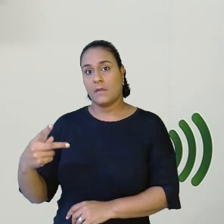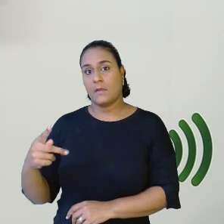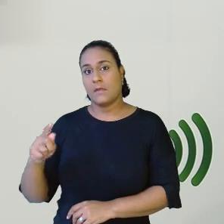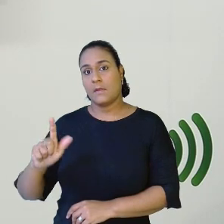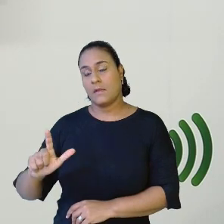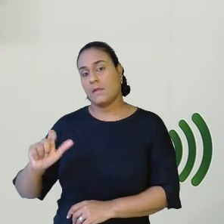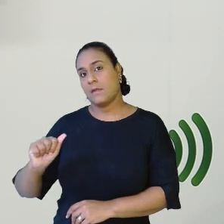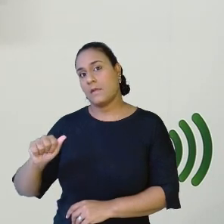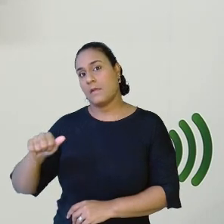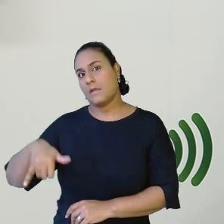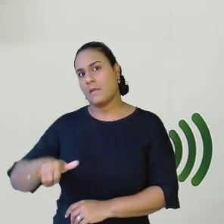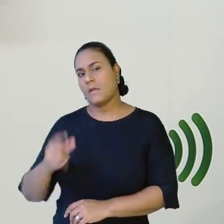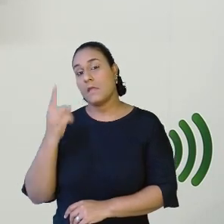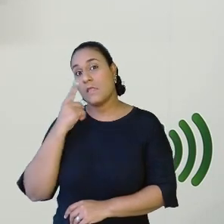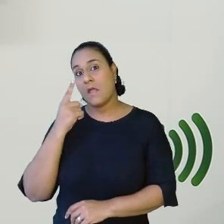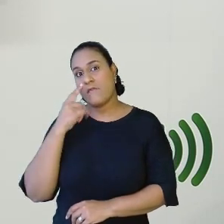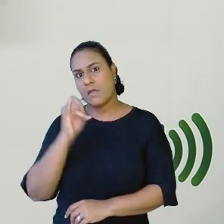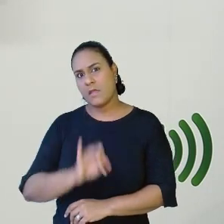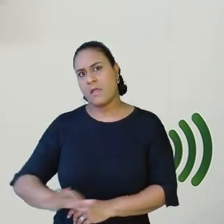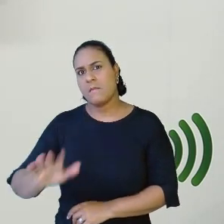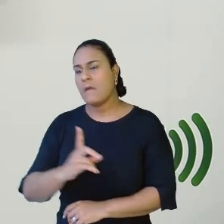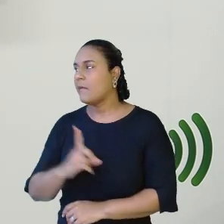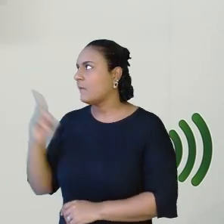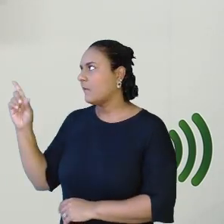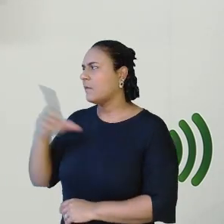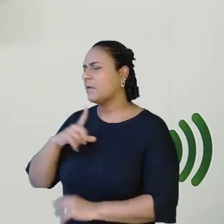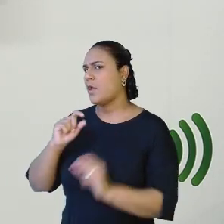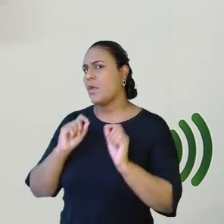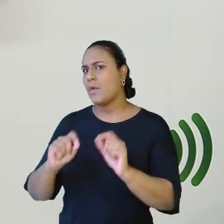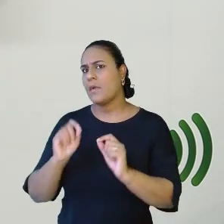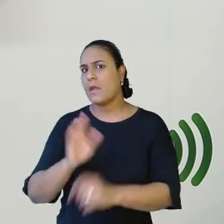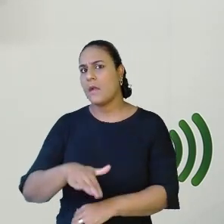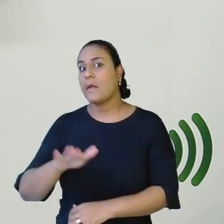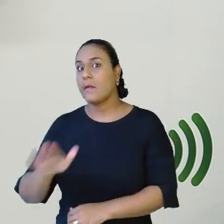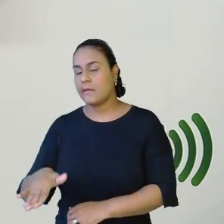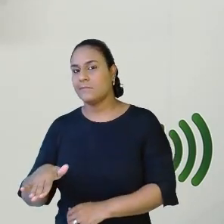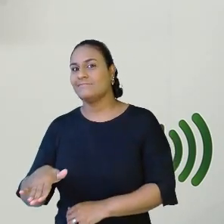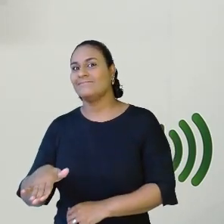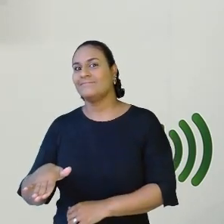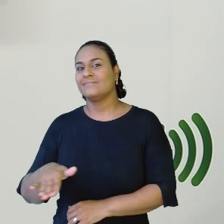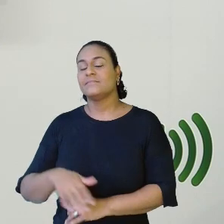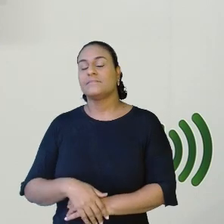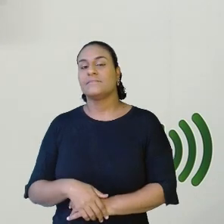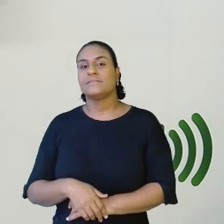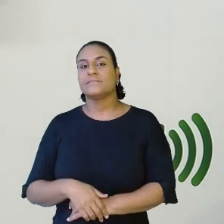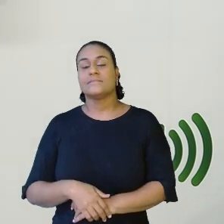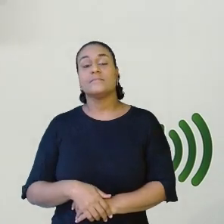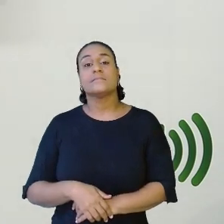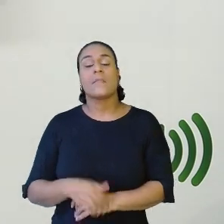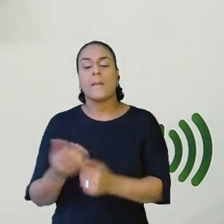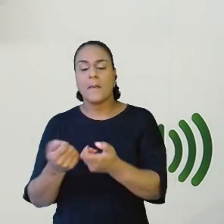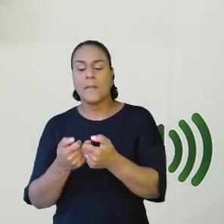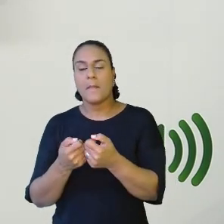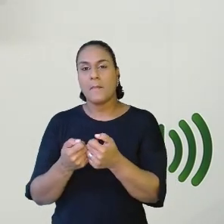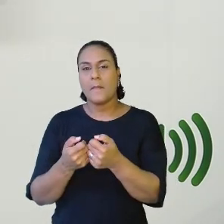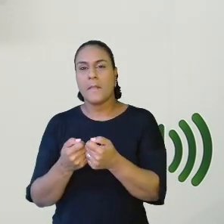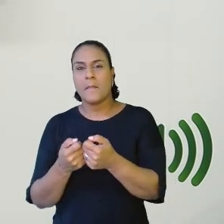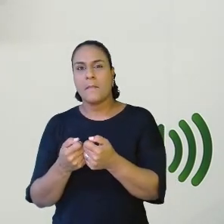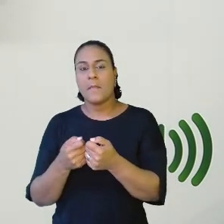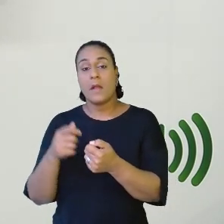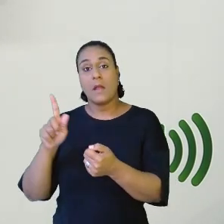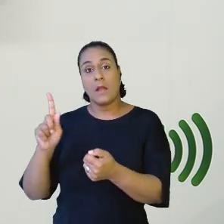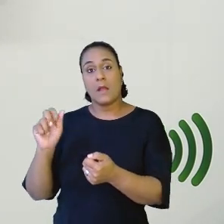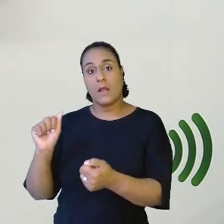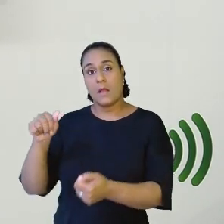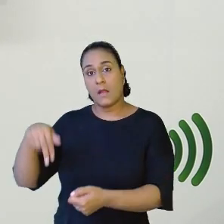aí nesta imagem uma criança e ela está jogando. E a palavrinha game, não é? Vocês já sabem, é uma